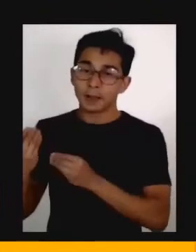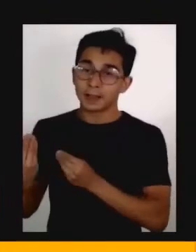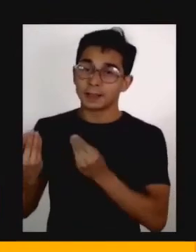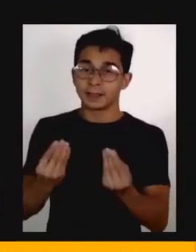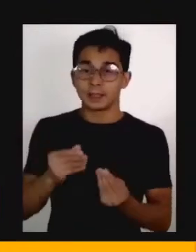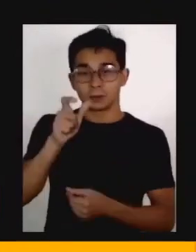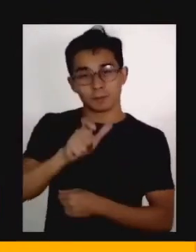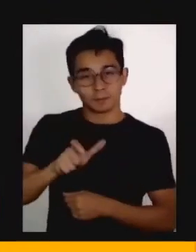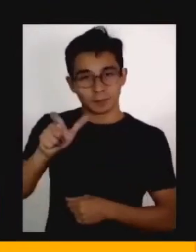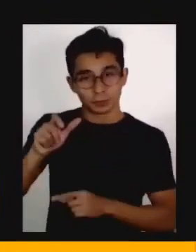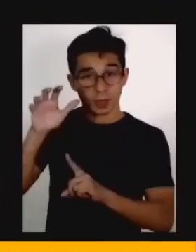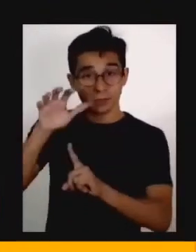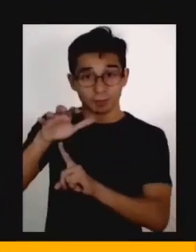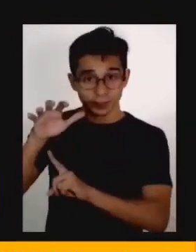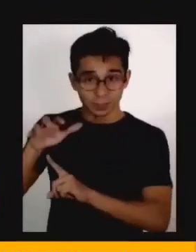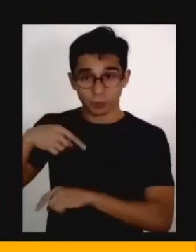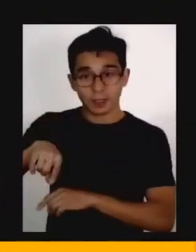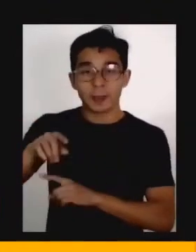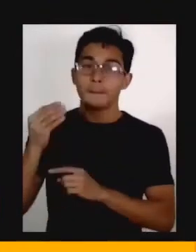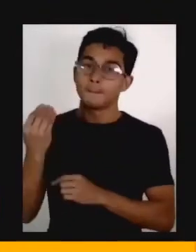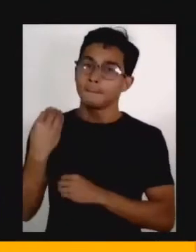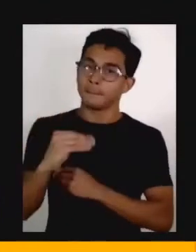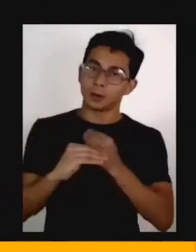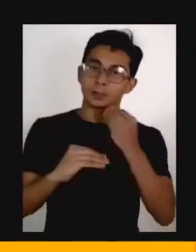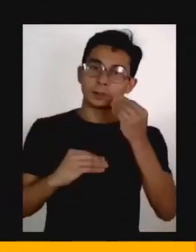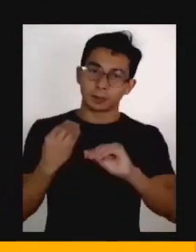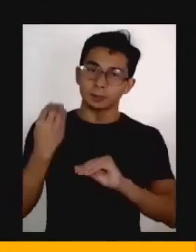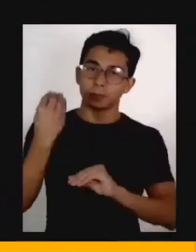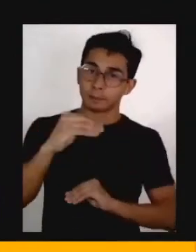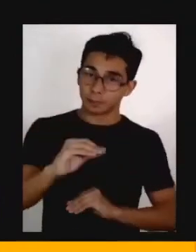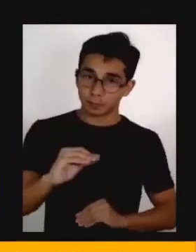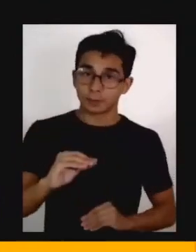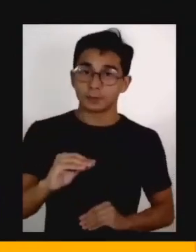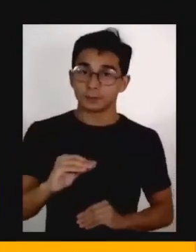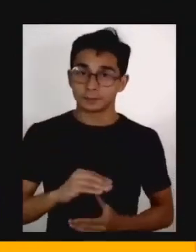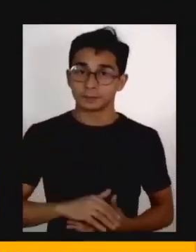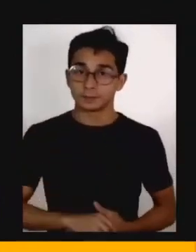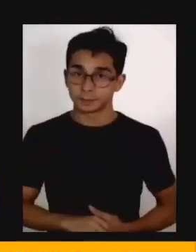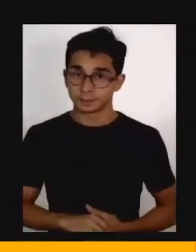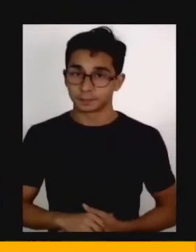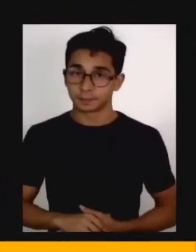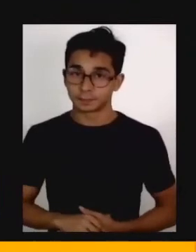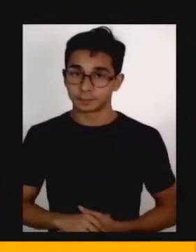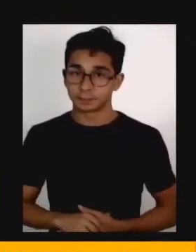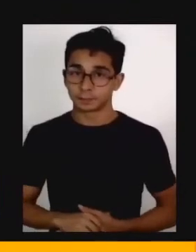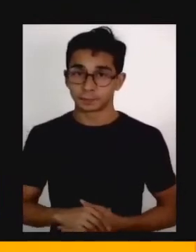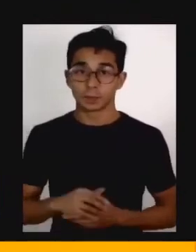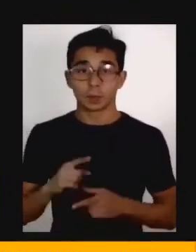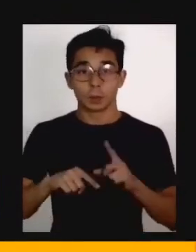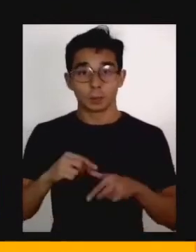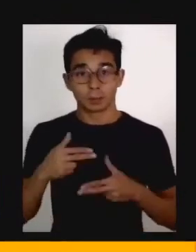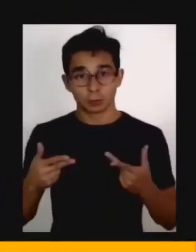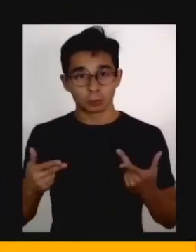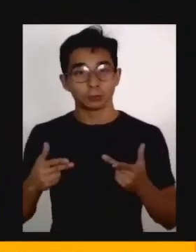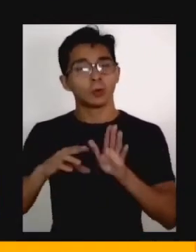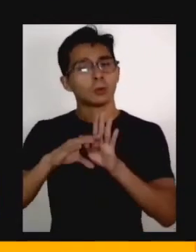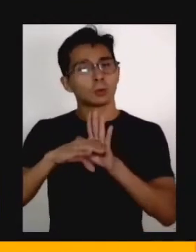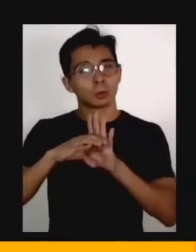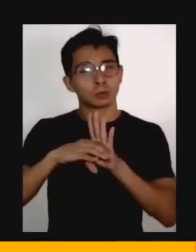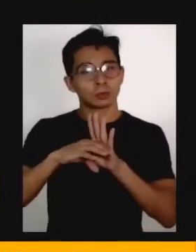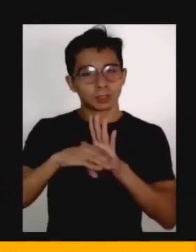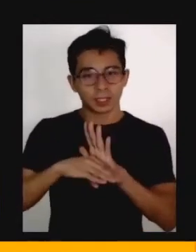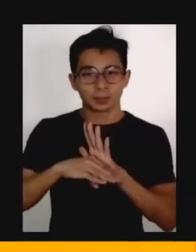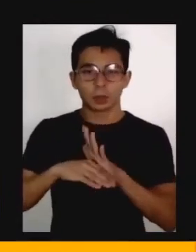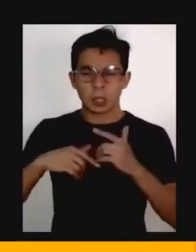o conceito do nosso produto, que era Work hard, play hard, work and play, que é o que você